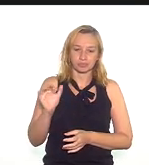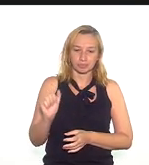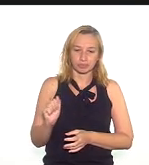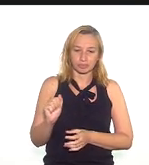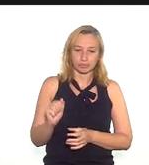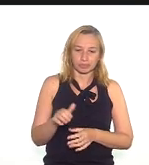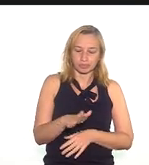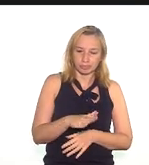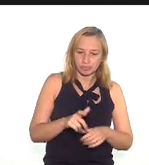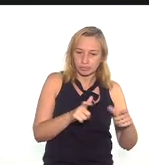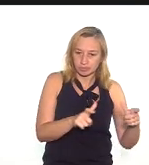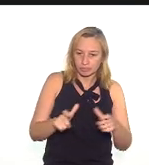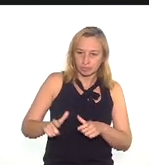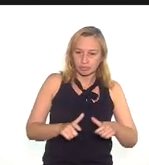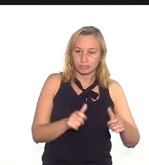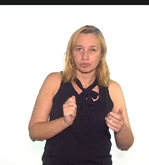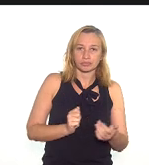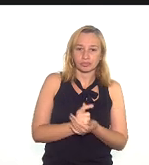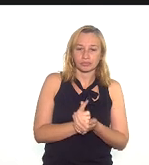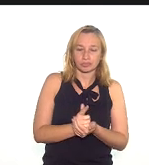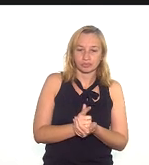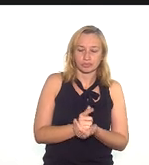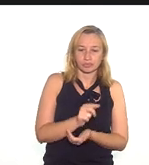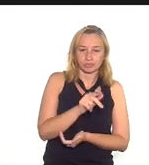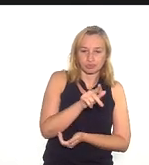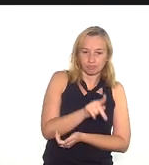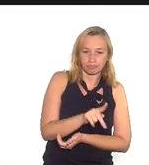campos que pagam PE,